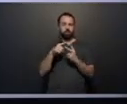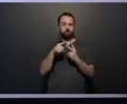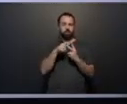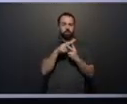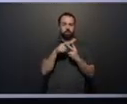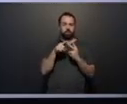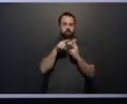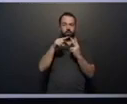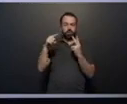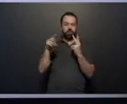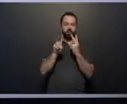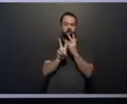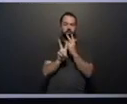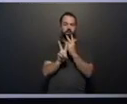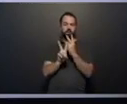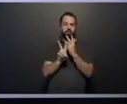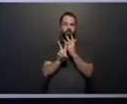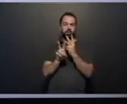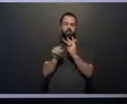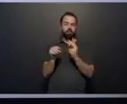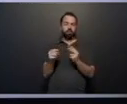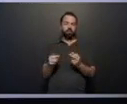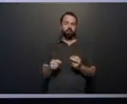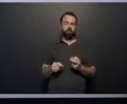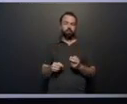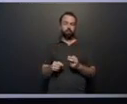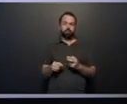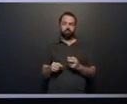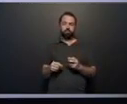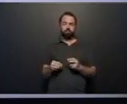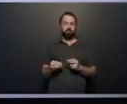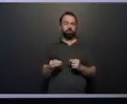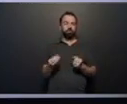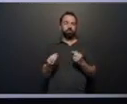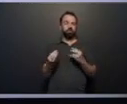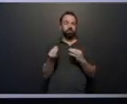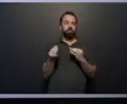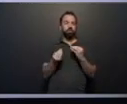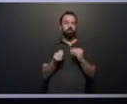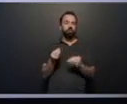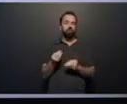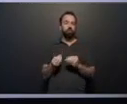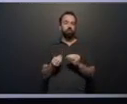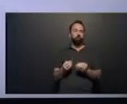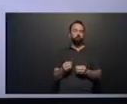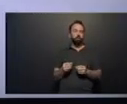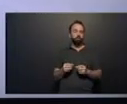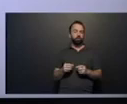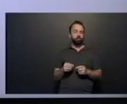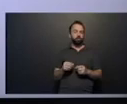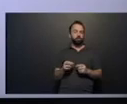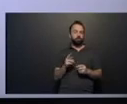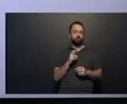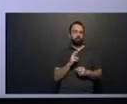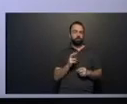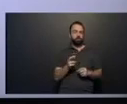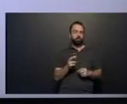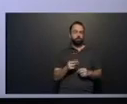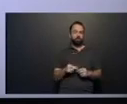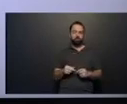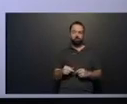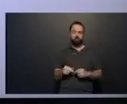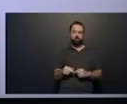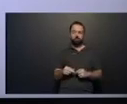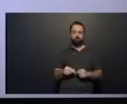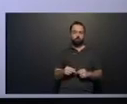que surge o problema. Como resolver esse raiz quadrada de 2? Que número é esse? Será que existe um número que multiplicado